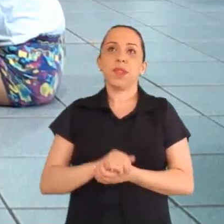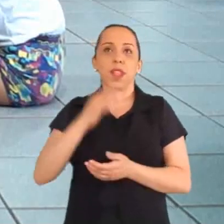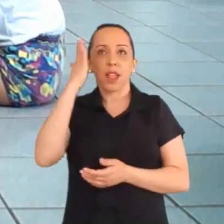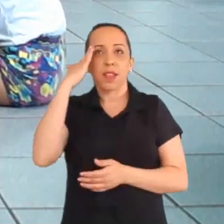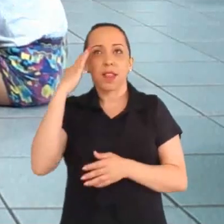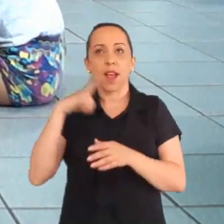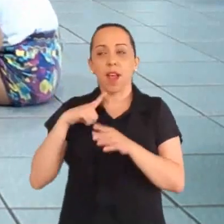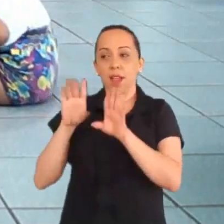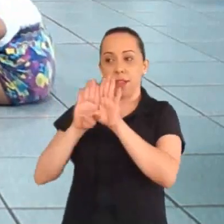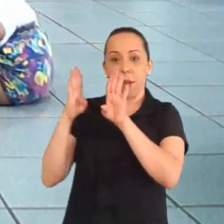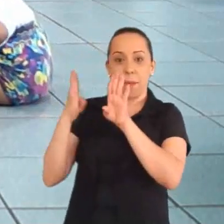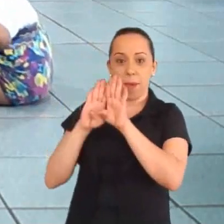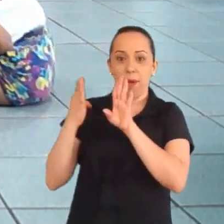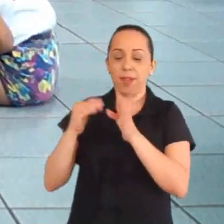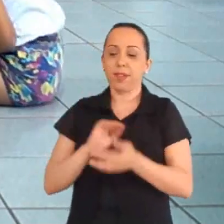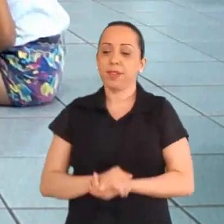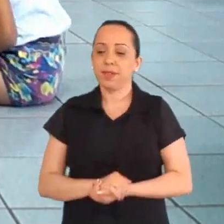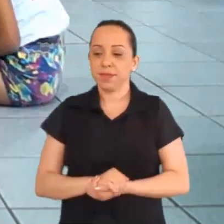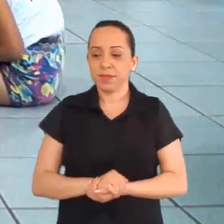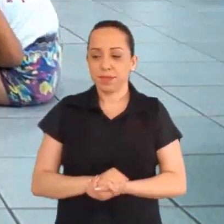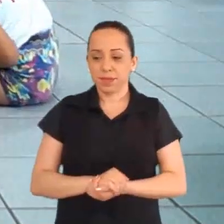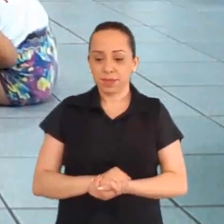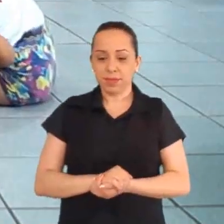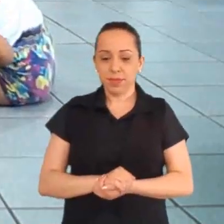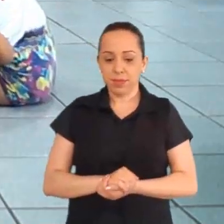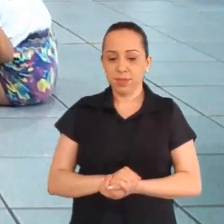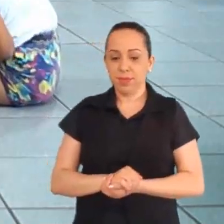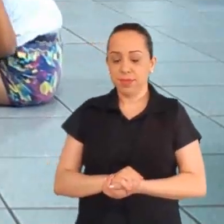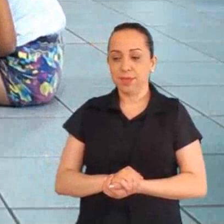da porta. Vai ser assim.